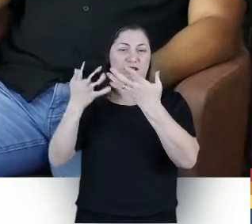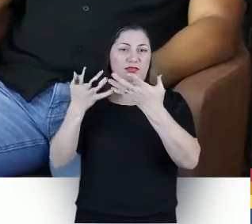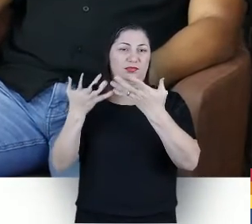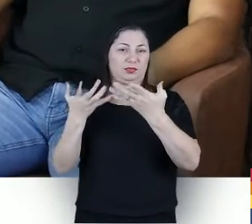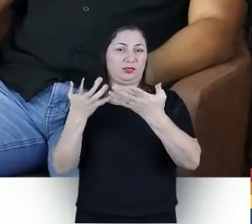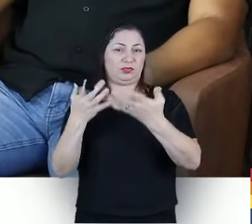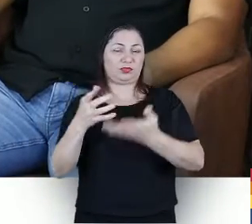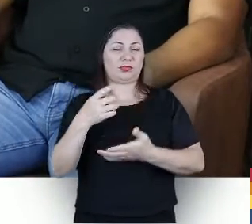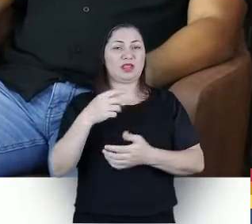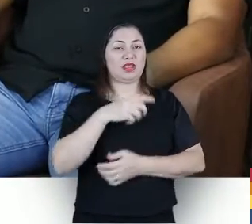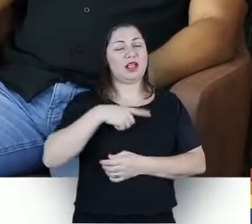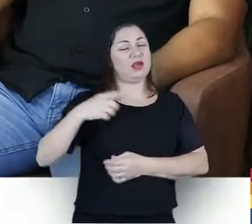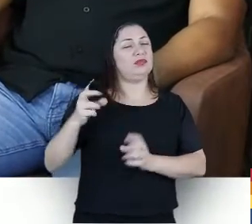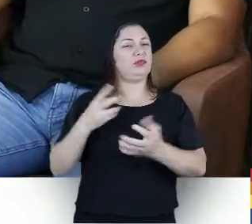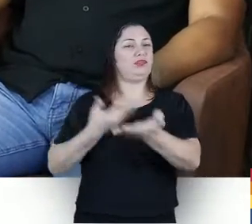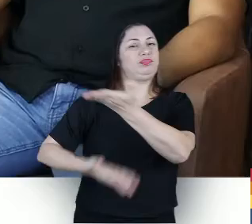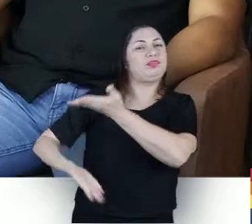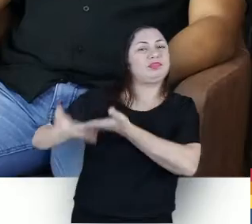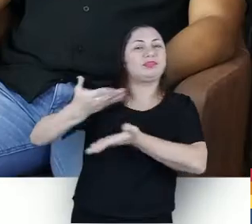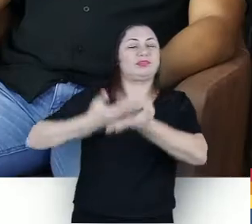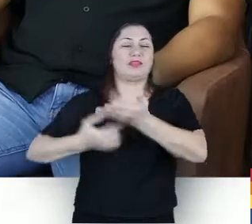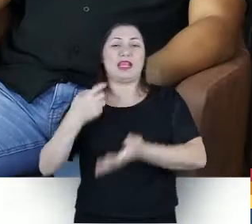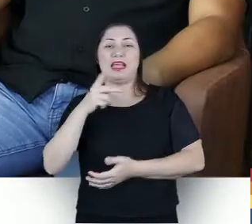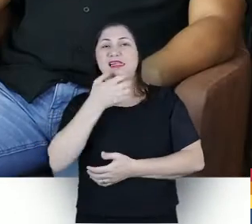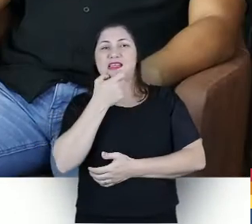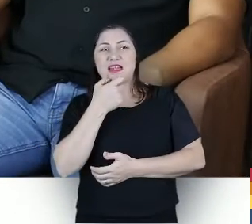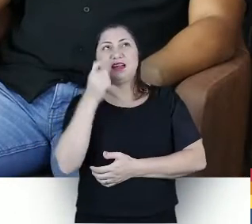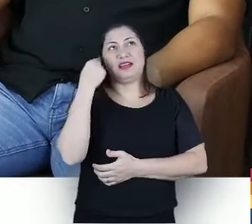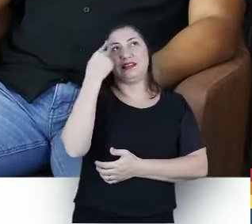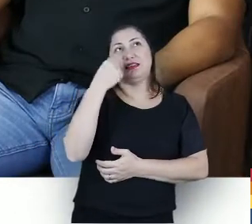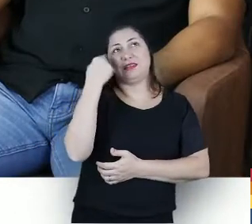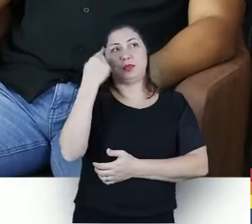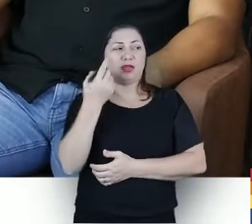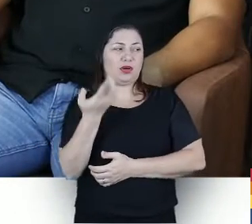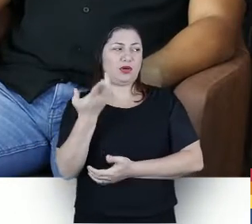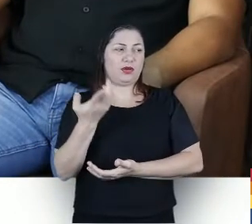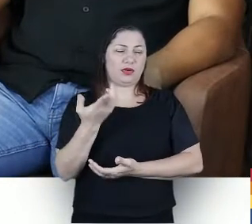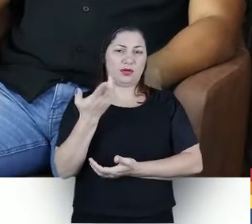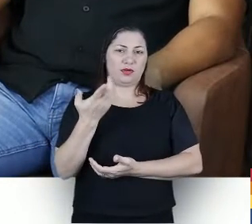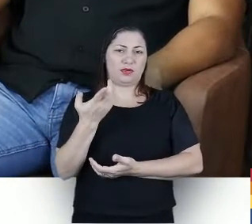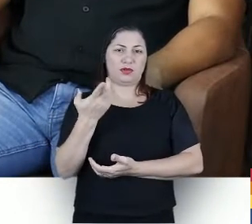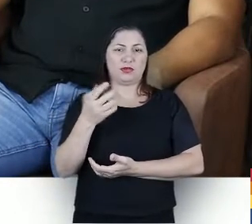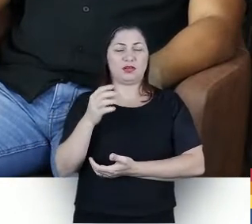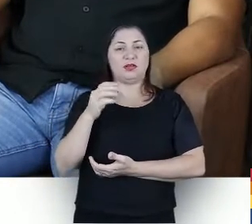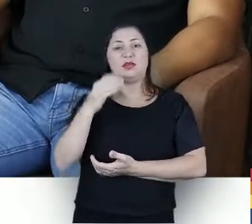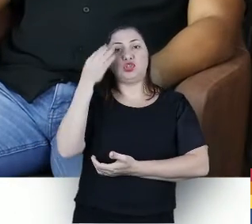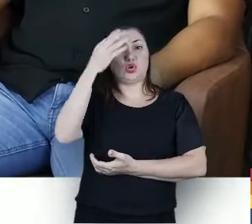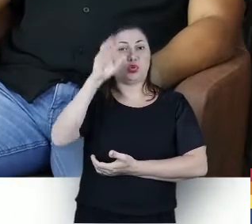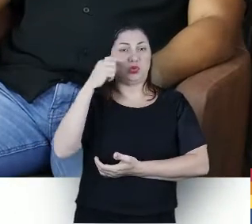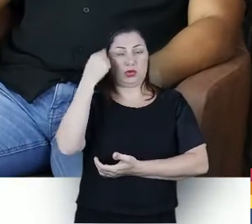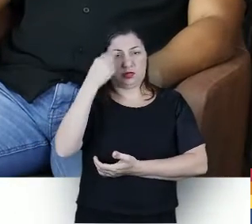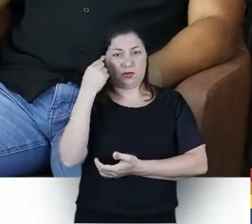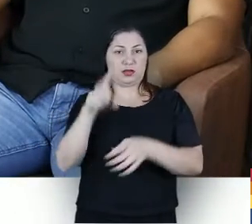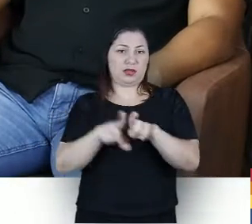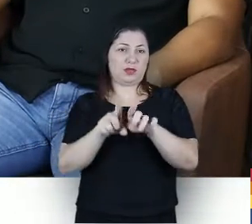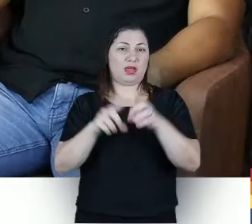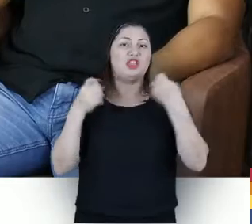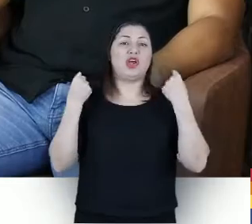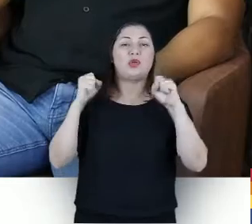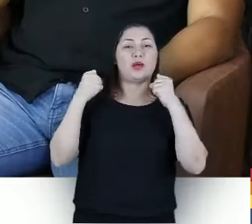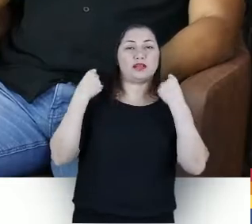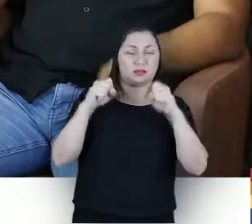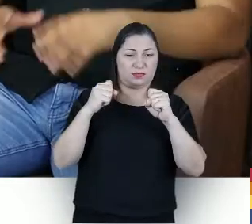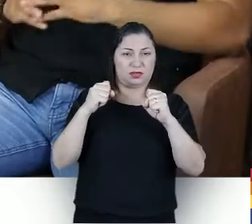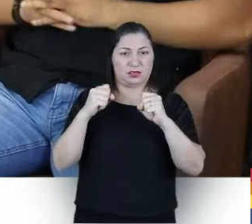áreas, né, então eu tenho hoje contato semanal, em 3 dias da semana, com professores da área de